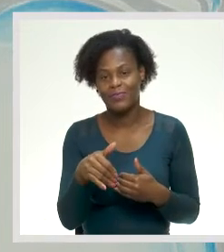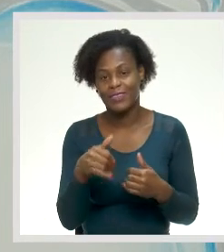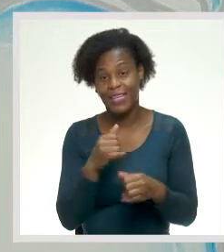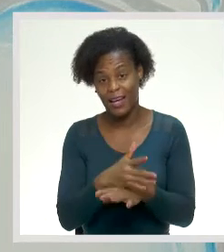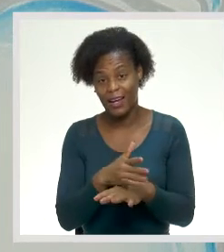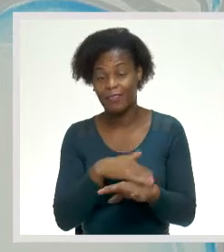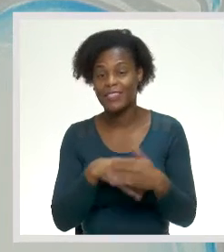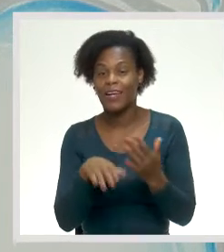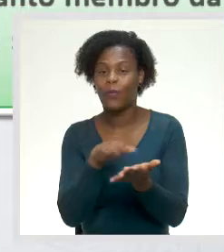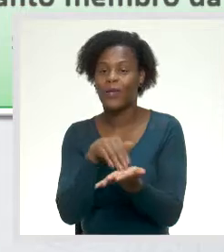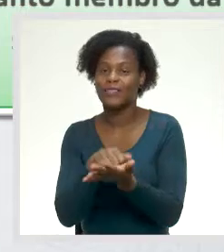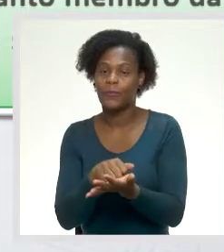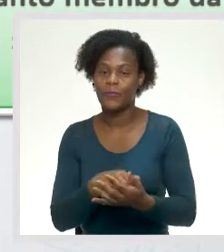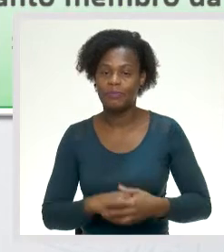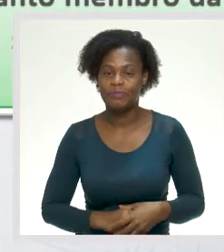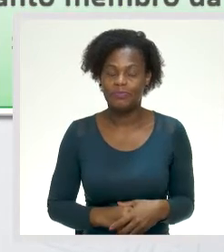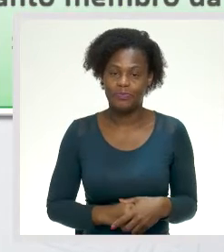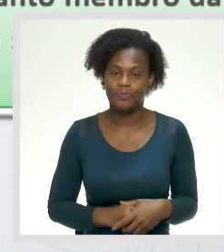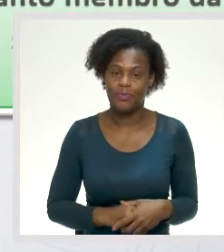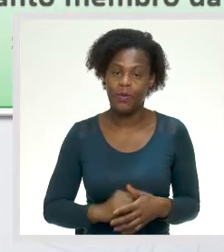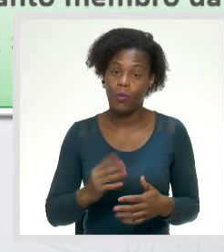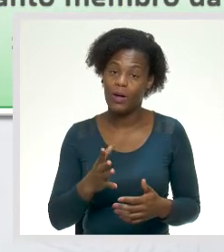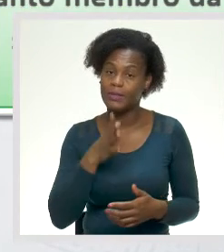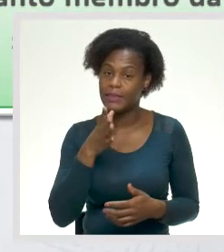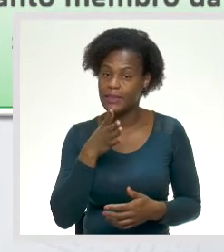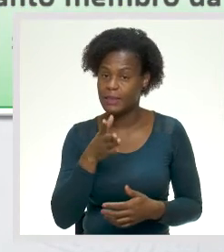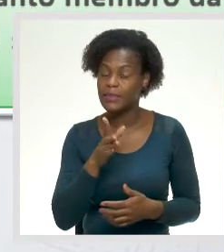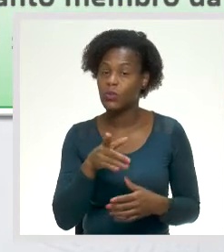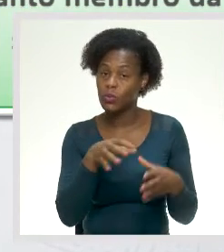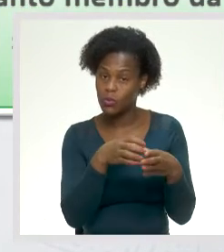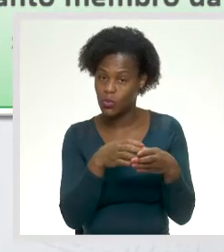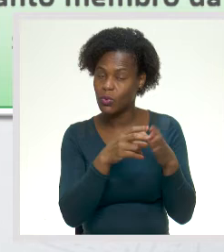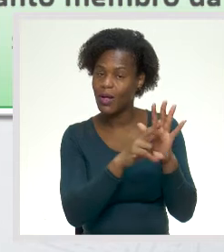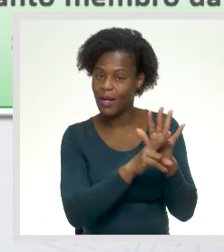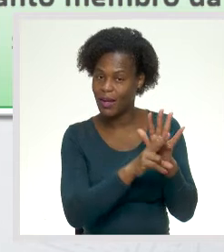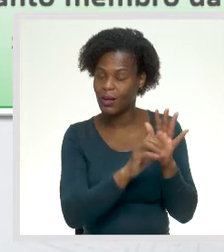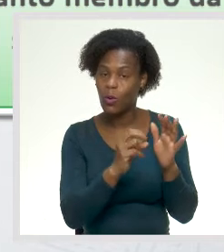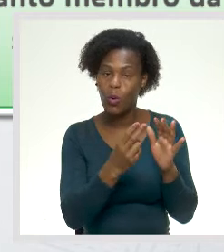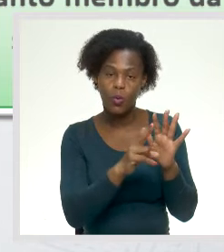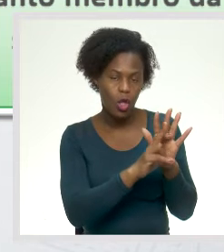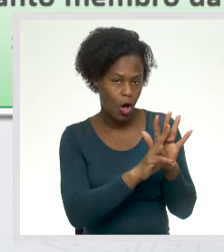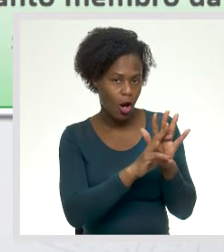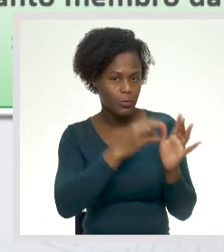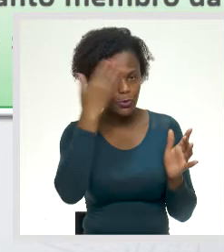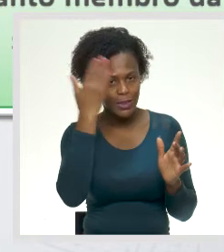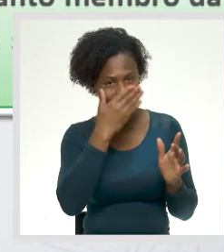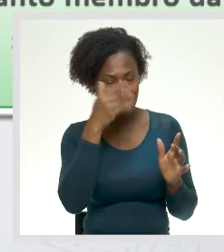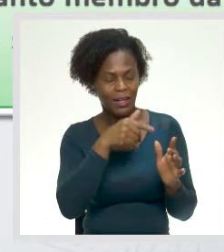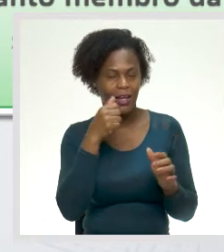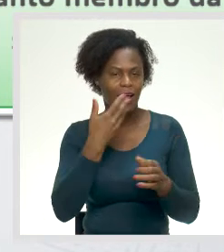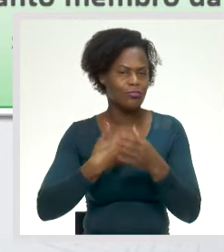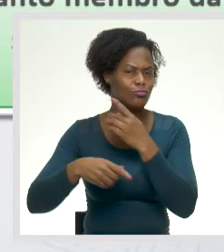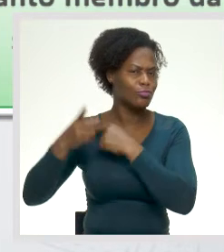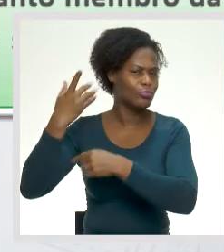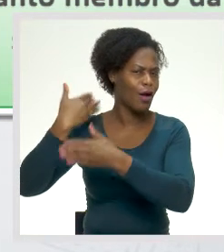seguida à correção. Quando se diz conjunto de regras ou normas do cotidiano, da tradição